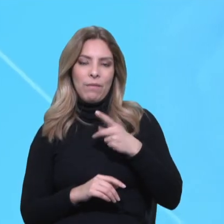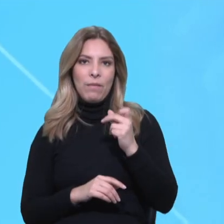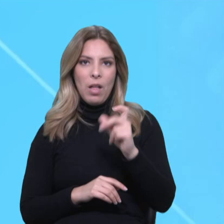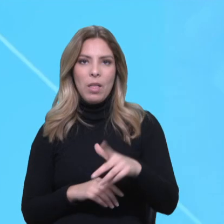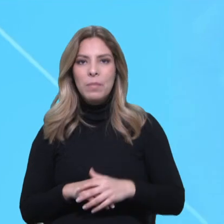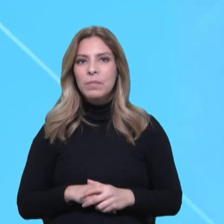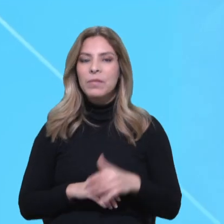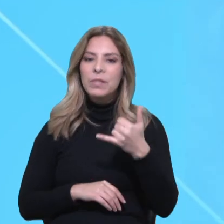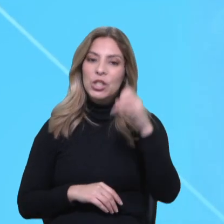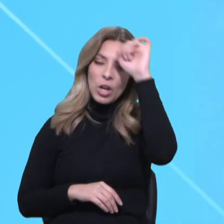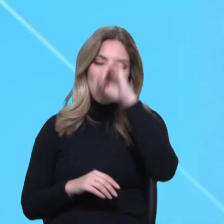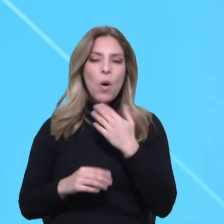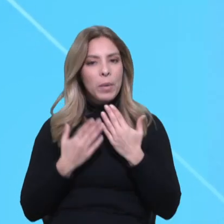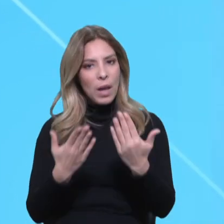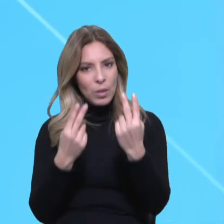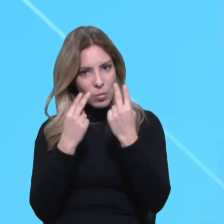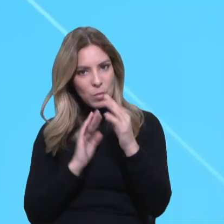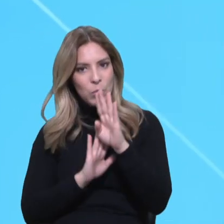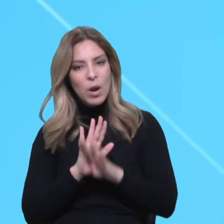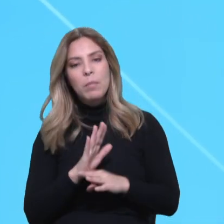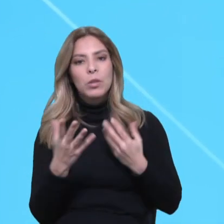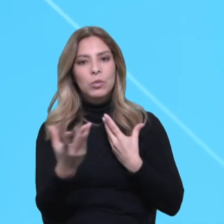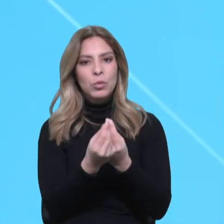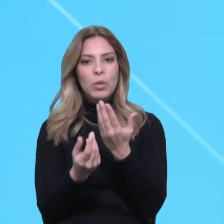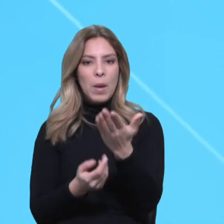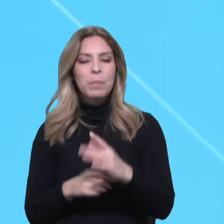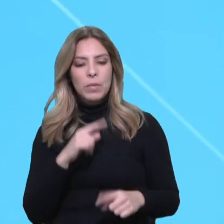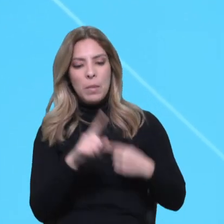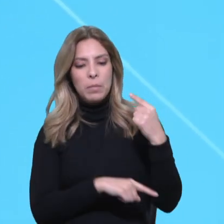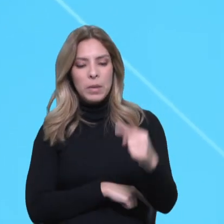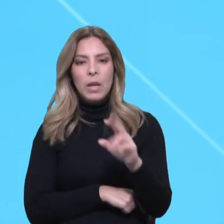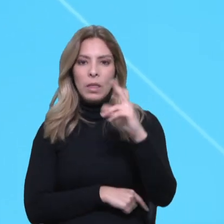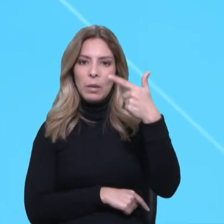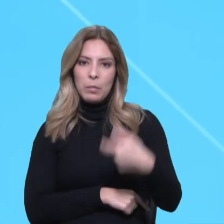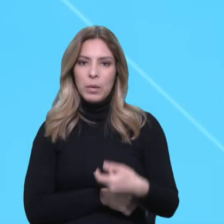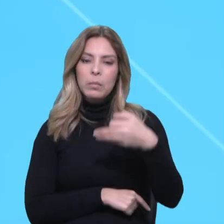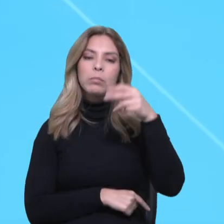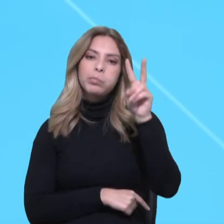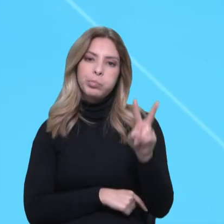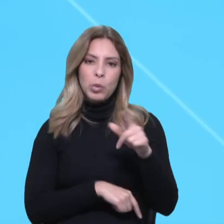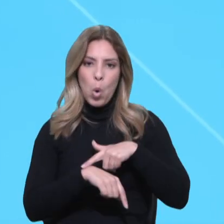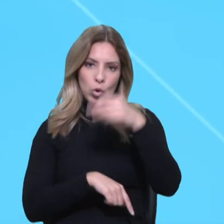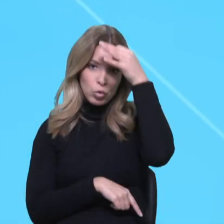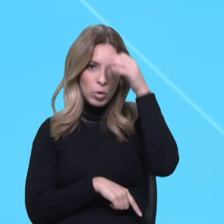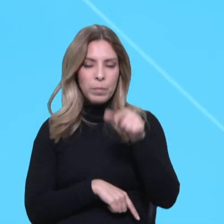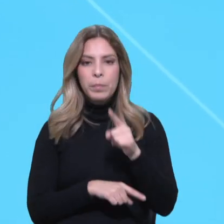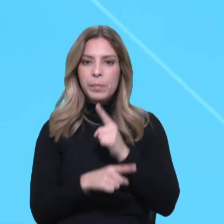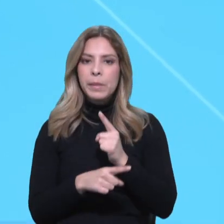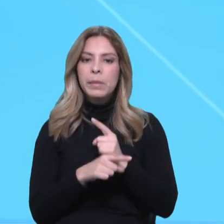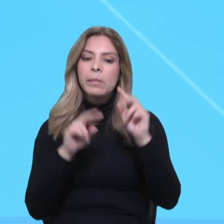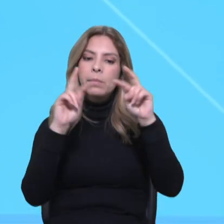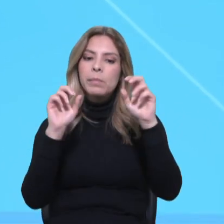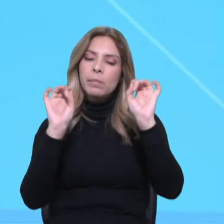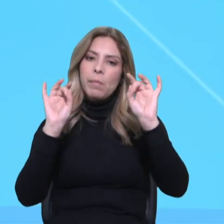nós. Obrigada a si também, que se mantém desse lado. Marcamos encontro amanhã aqui na RTP2, pelo mesmo horário, ou sempre atualizado no portal